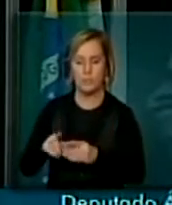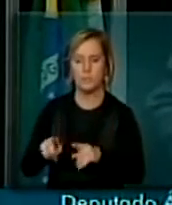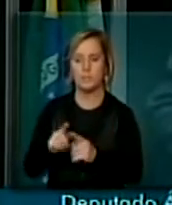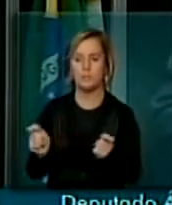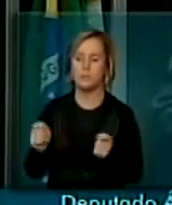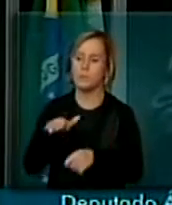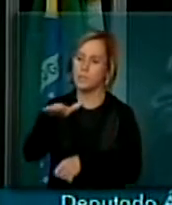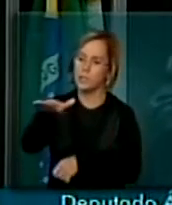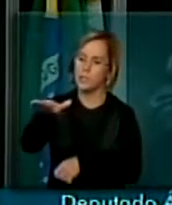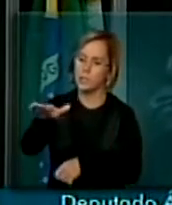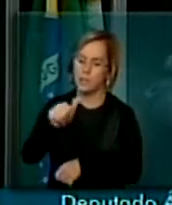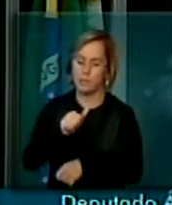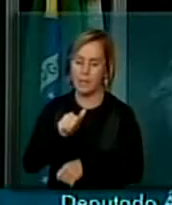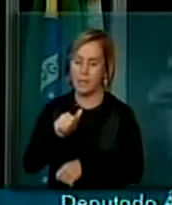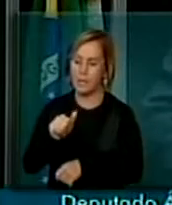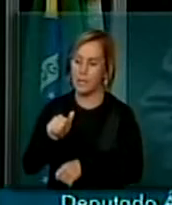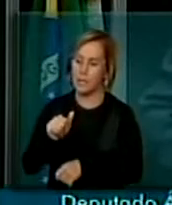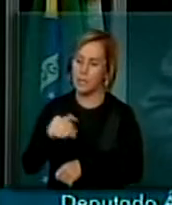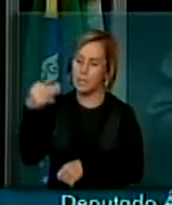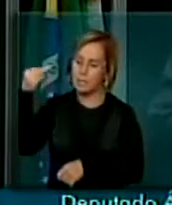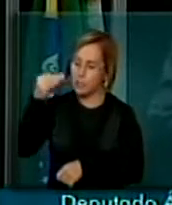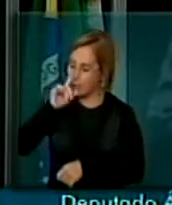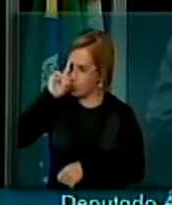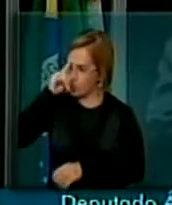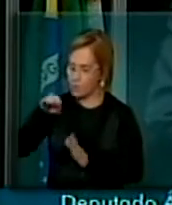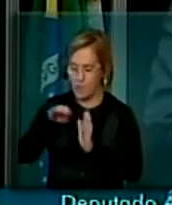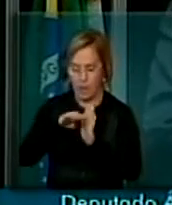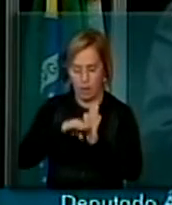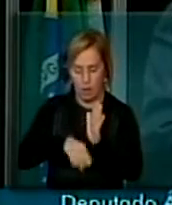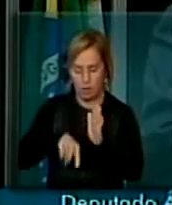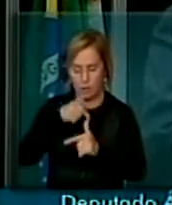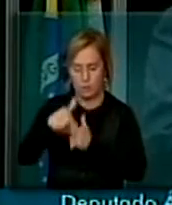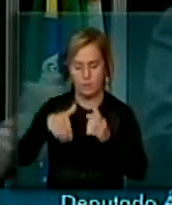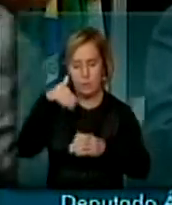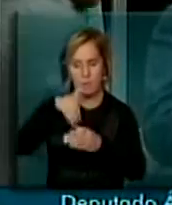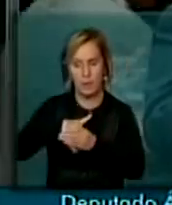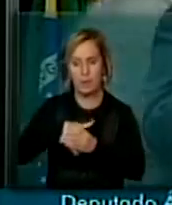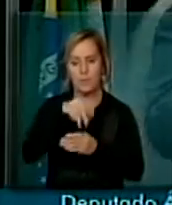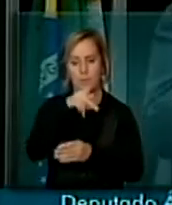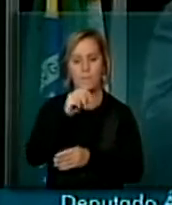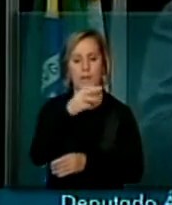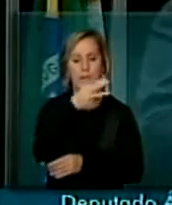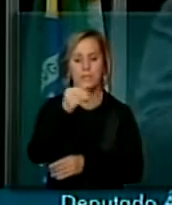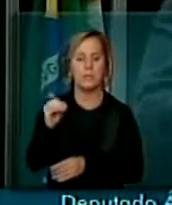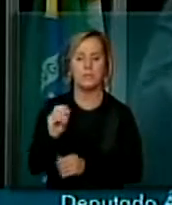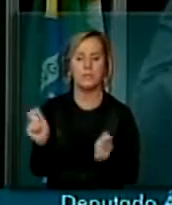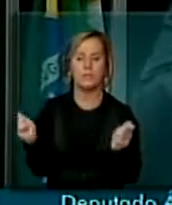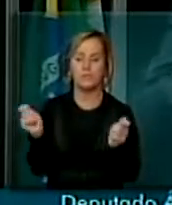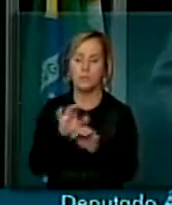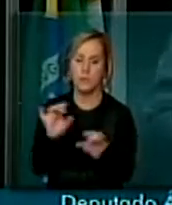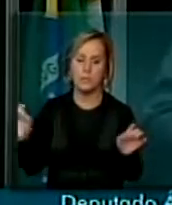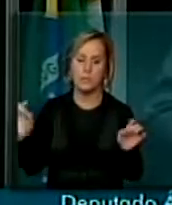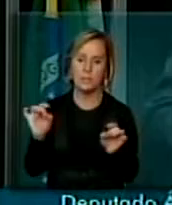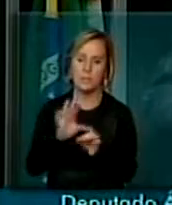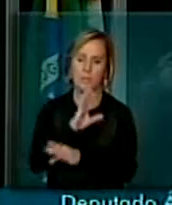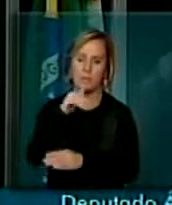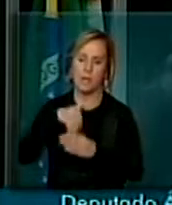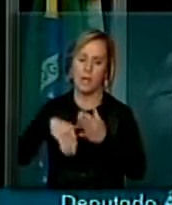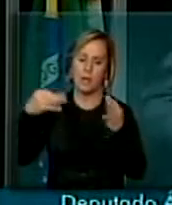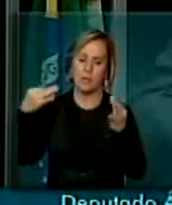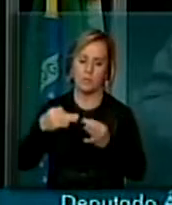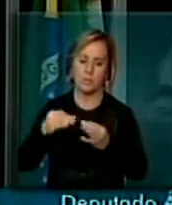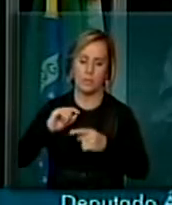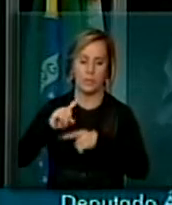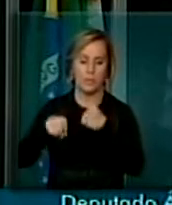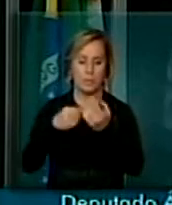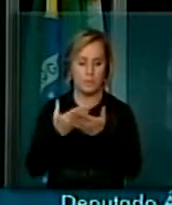chame à ordem os trabalhos e coloque em pauta a PEC 300 para que nós possamos concluir o seu primeiro turno e